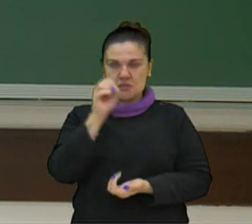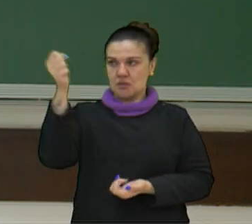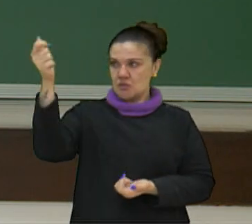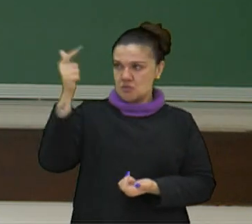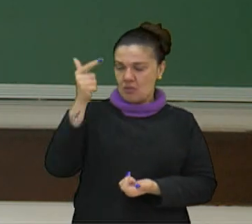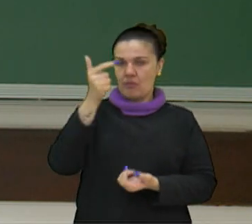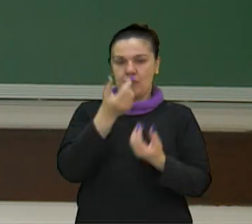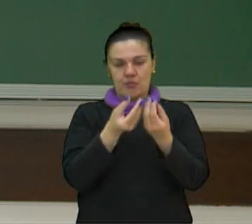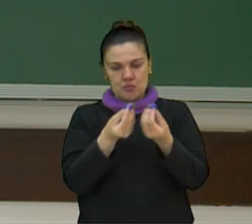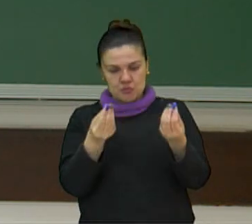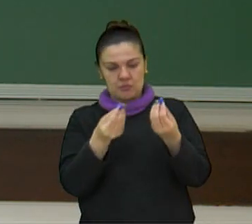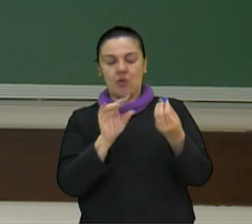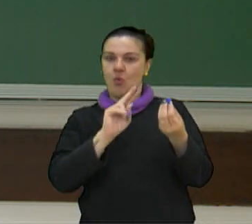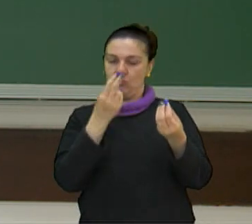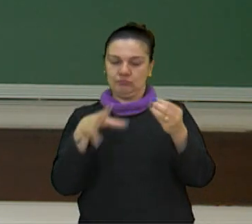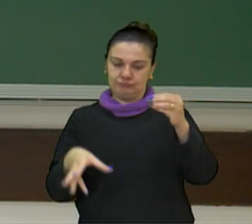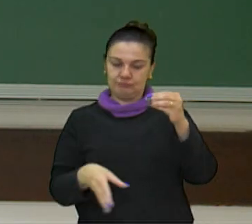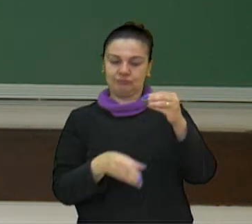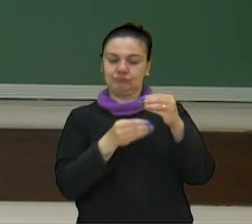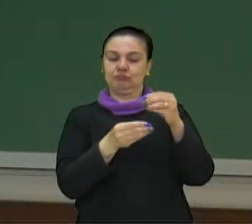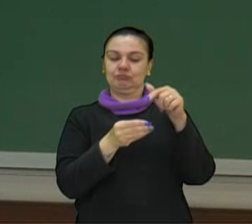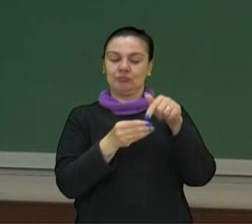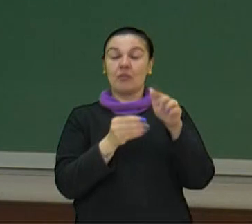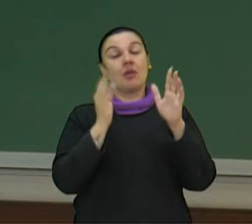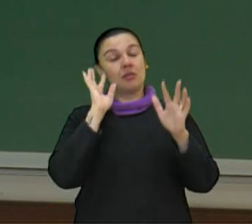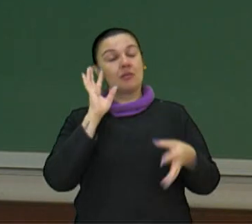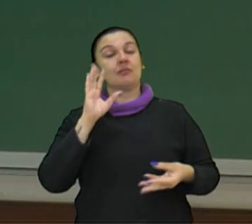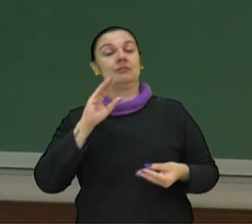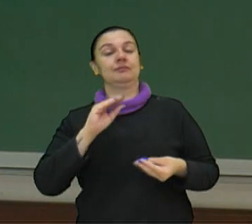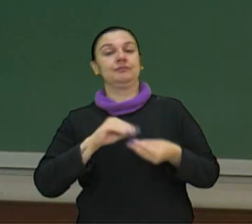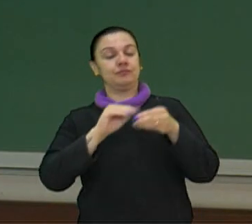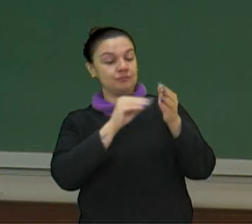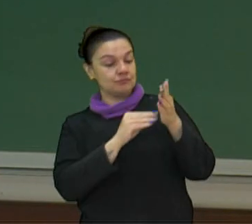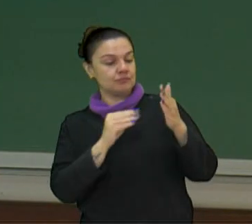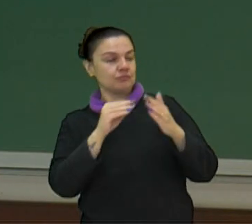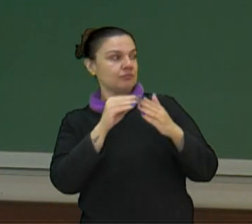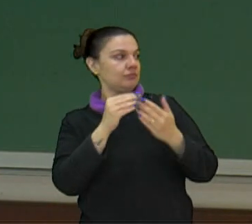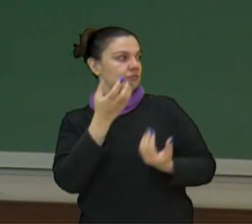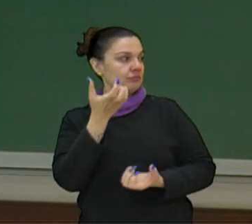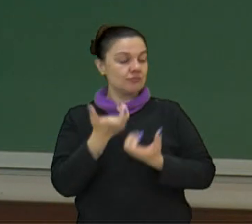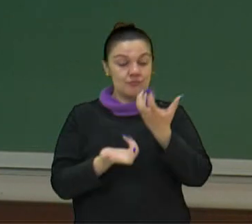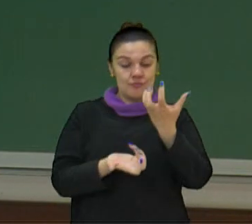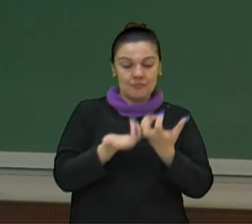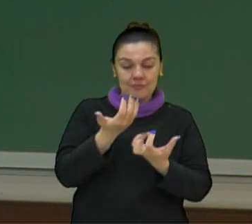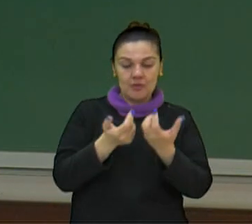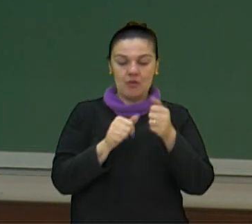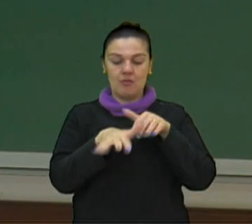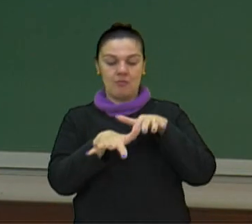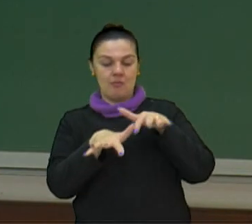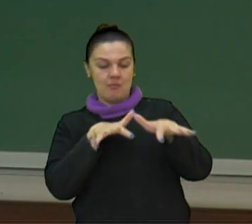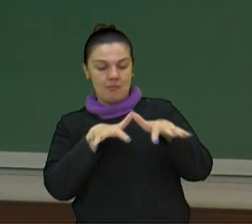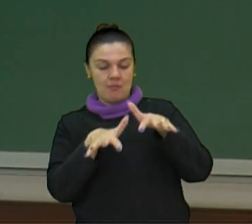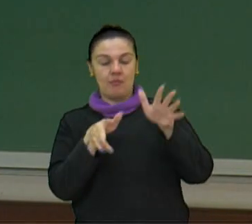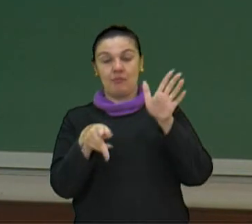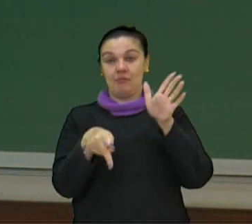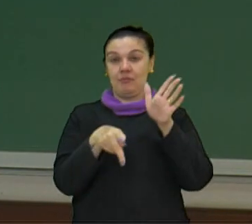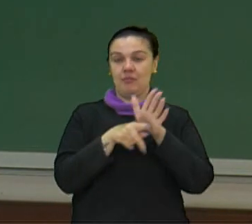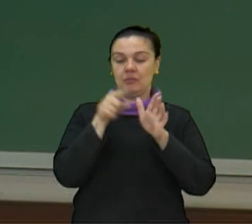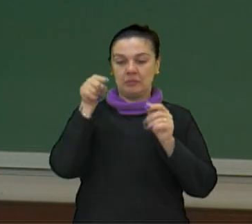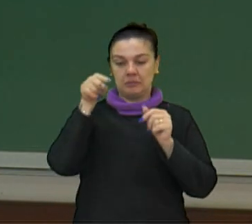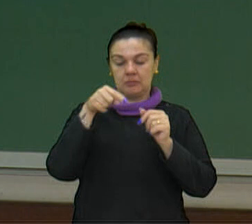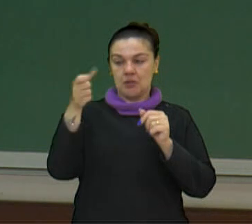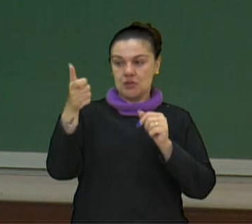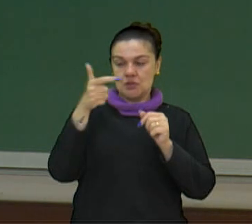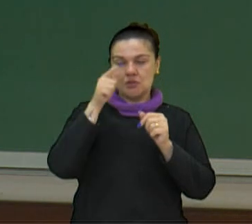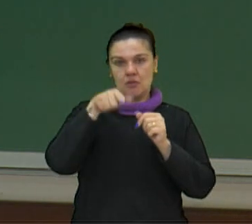se o Sol fosse um atributo, a gente poderia entender que todos aqueles movimentos específicos que existem no